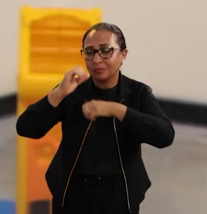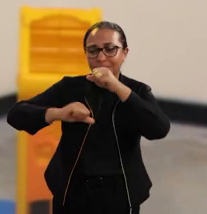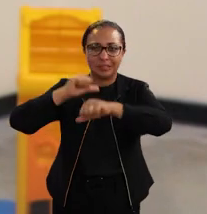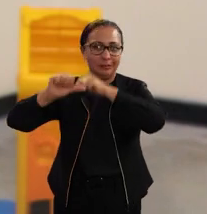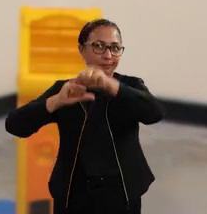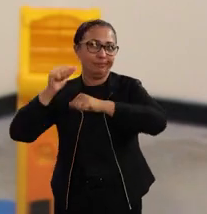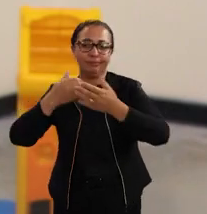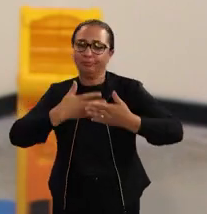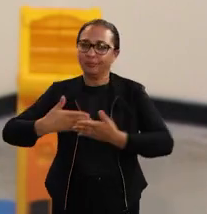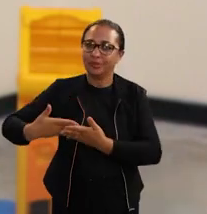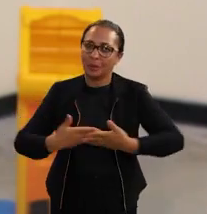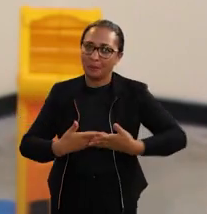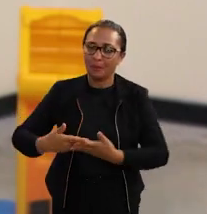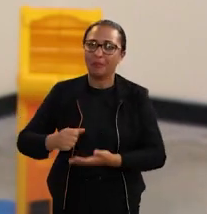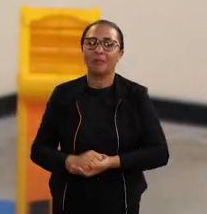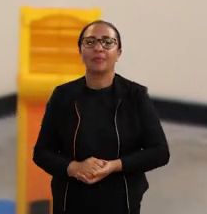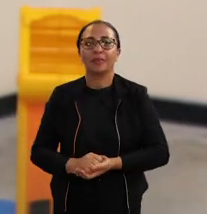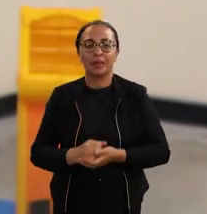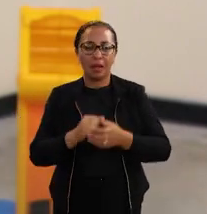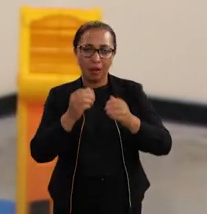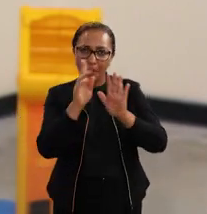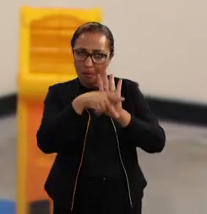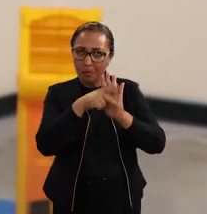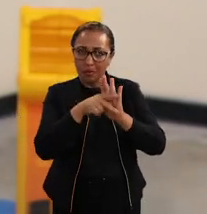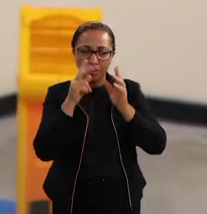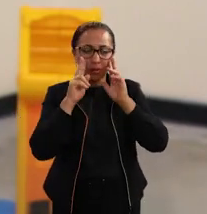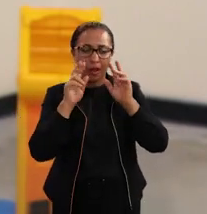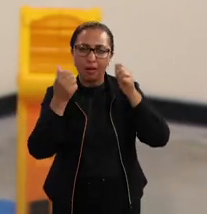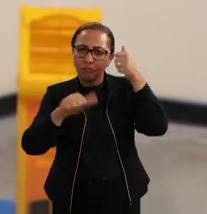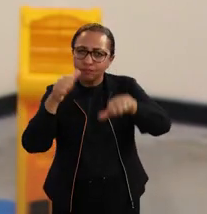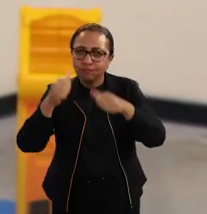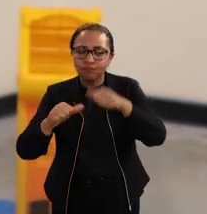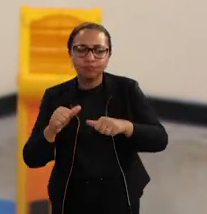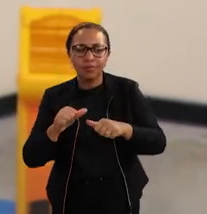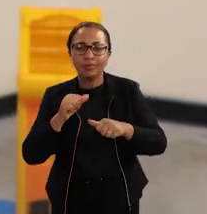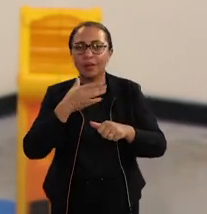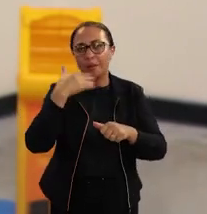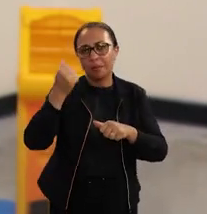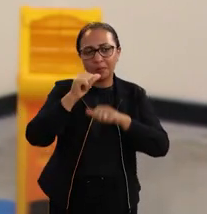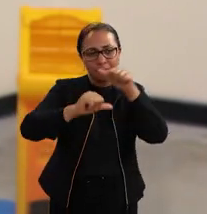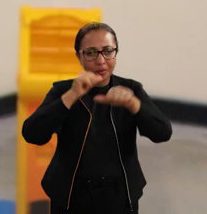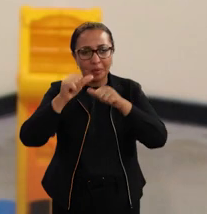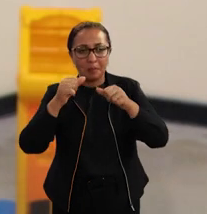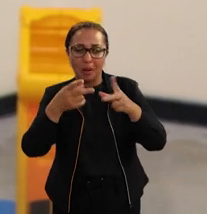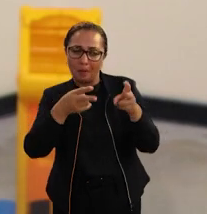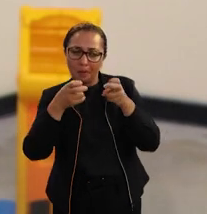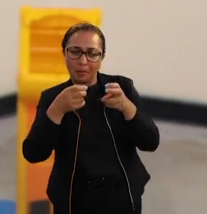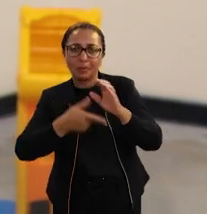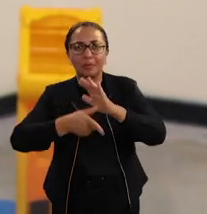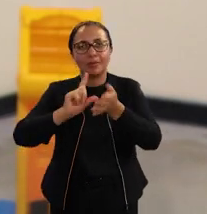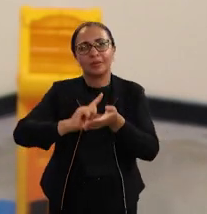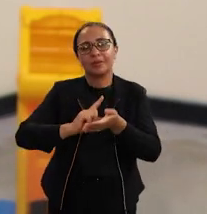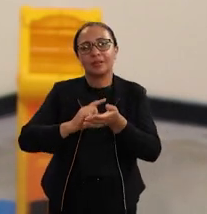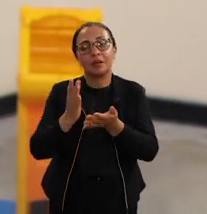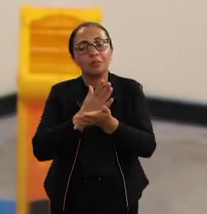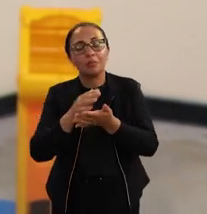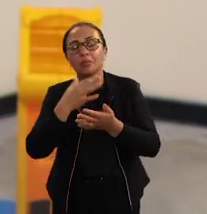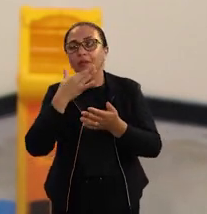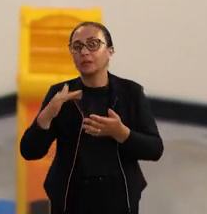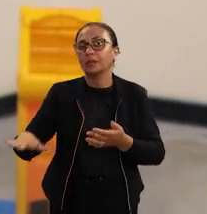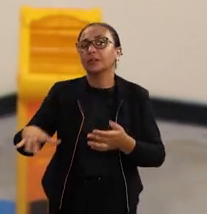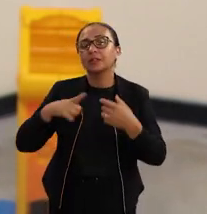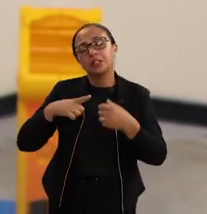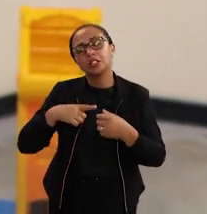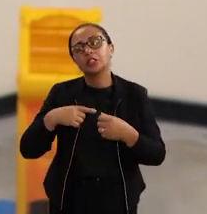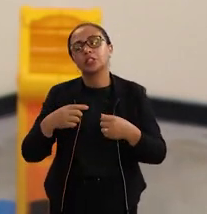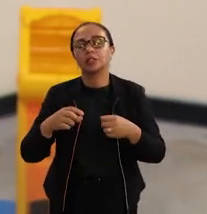crianças. Esse projeto, a gente avaliava o desempenho motor das crianças para detectar precocemente as possíveis crianças que